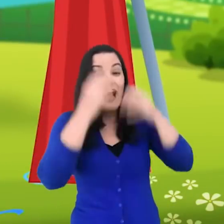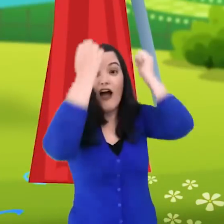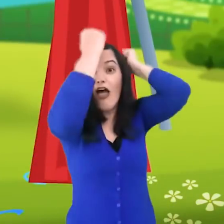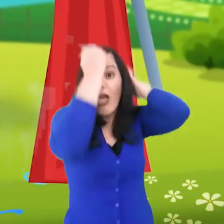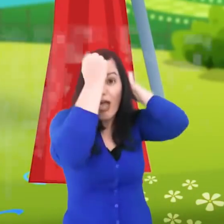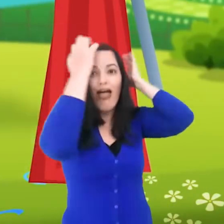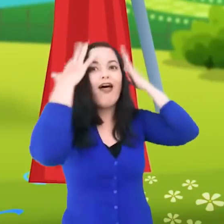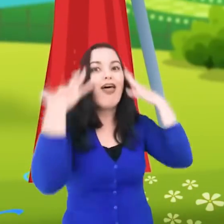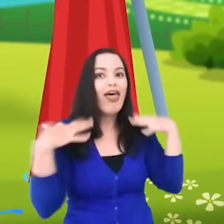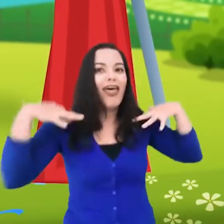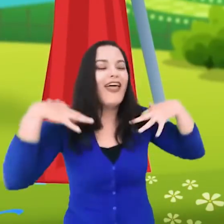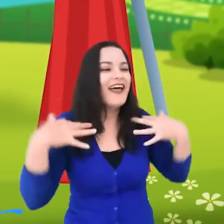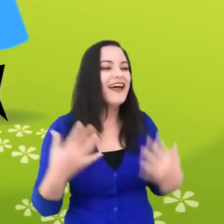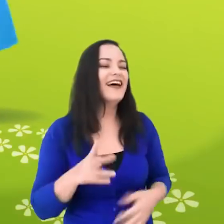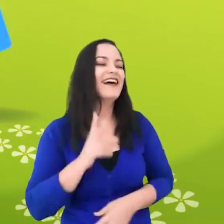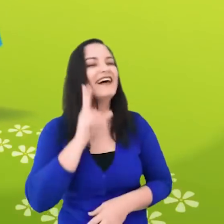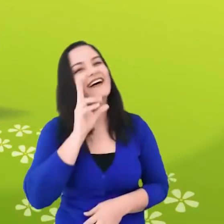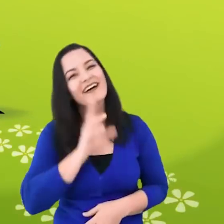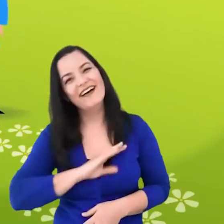que você tá de peruca.